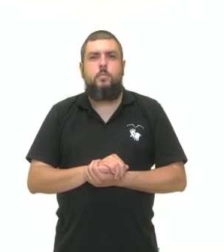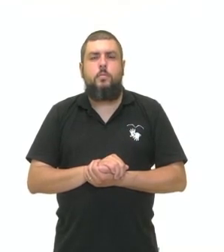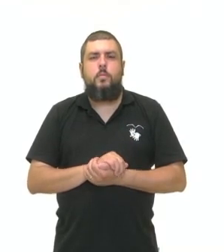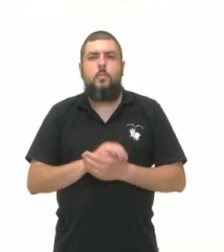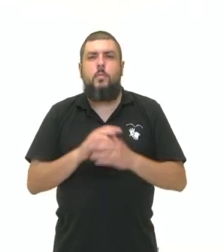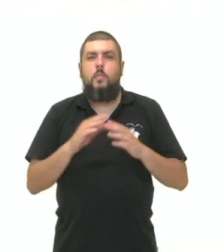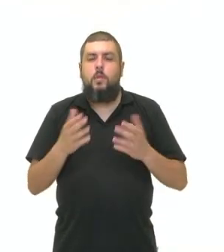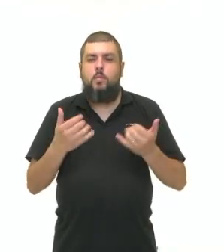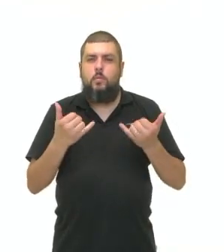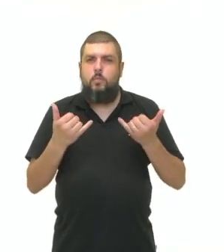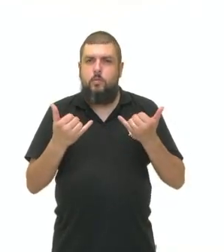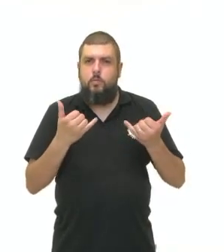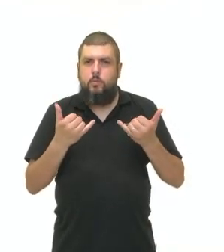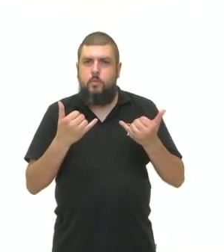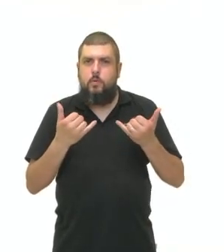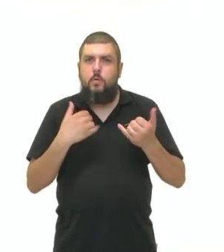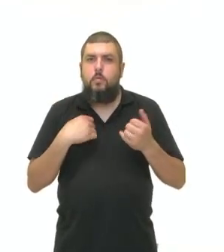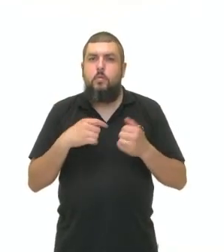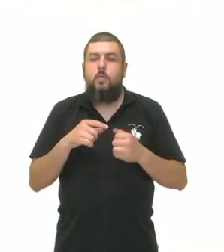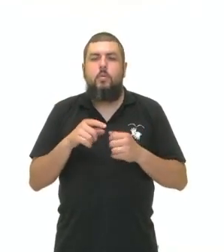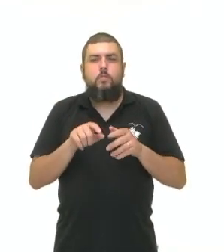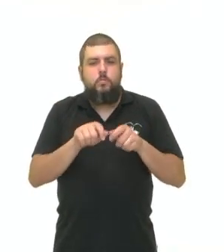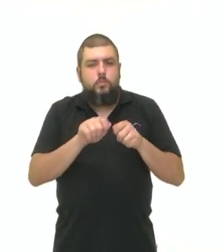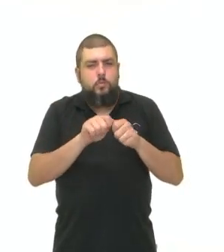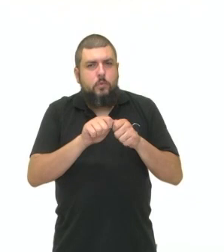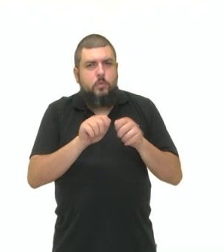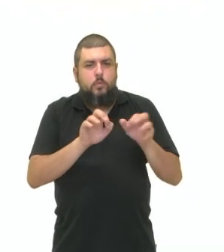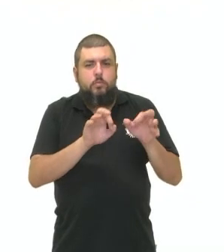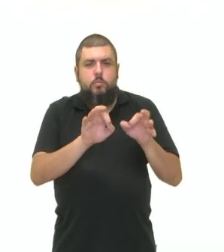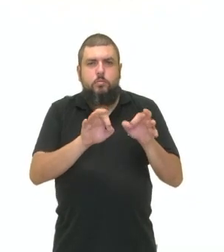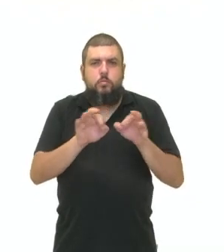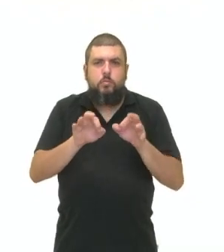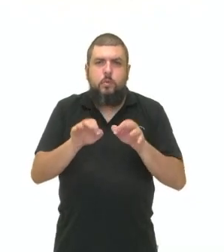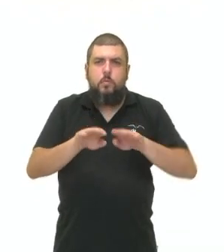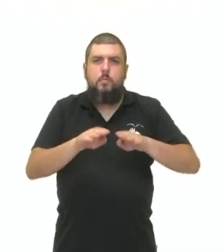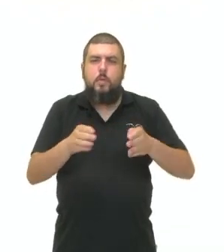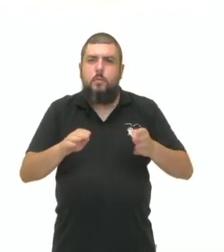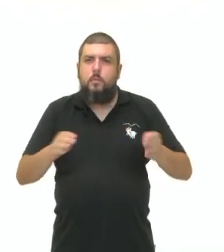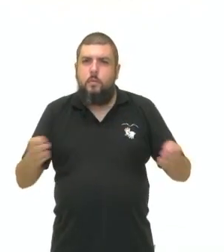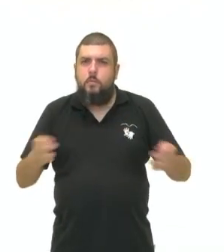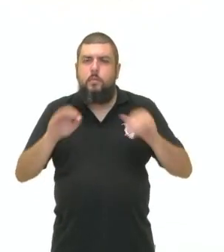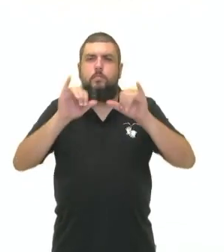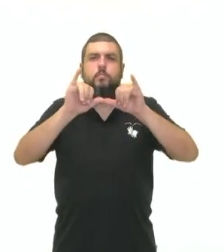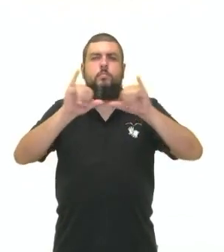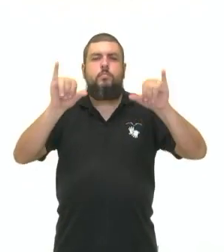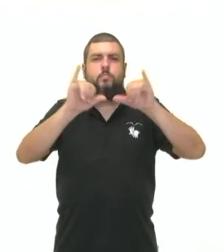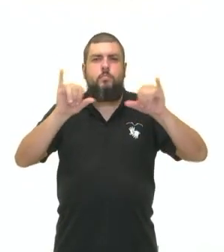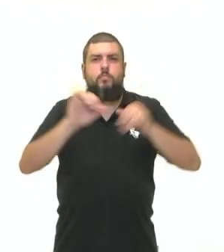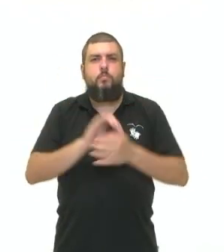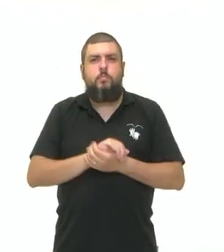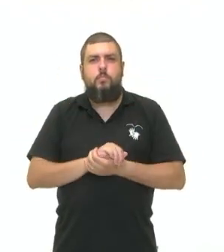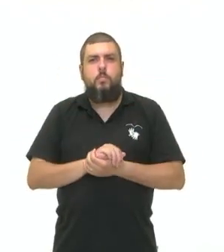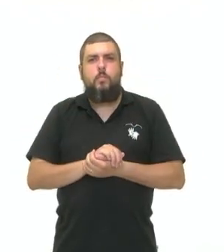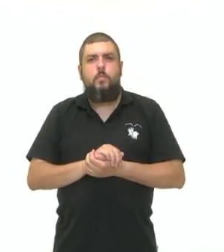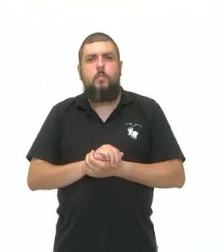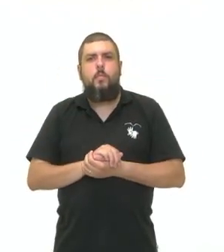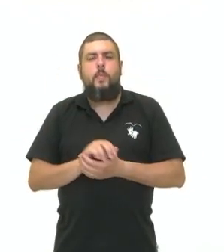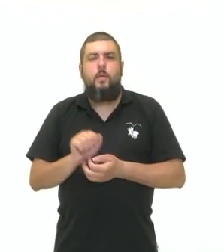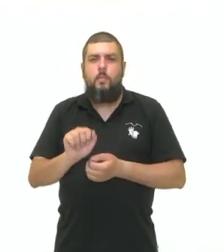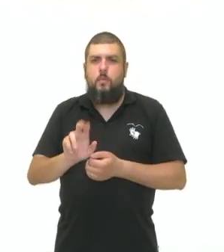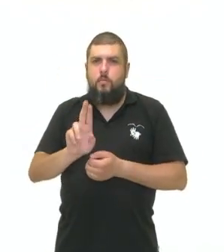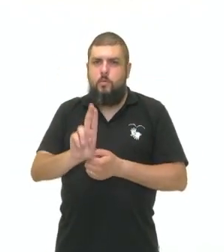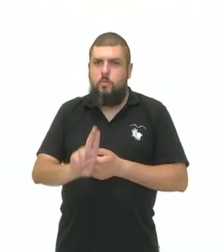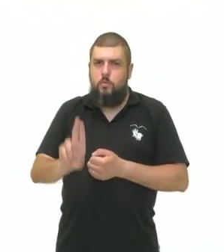informações, crie um folder informativo para divulgar essa campanha de prevenção ao câncer de próstata. Você pode fazer utilizando